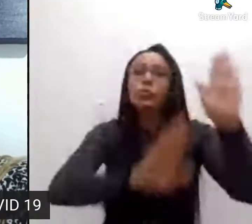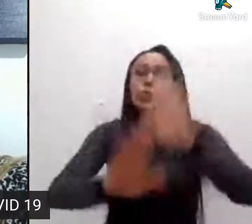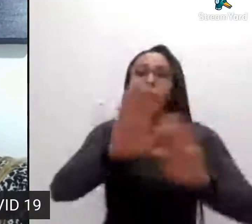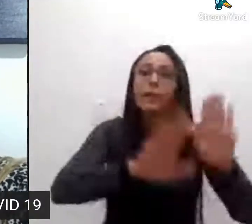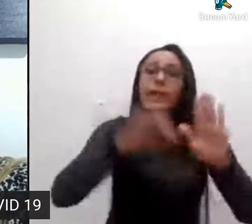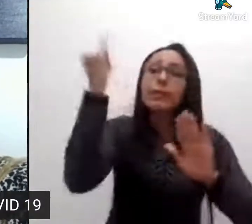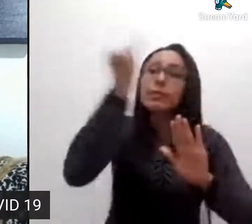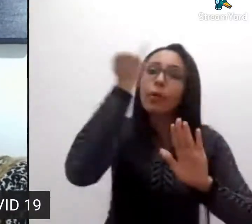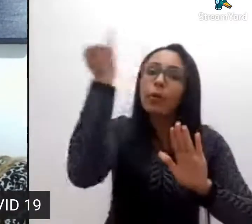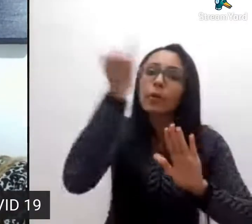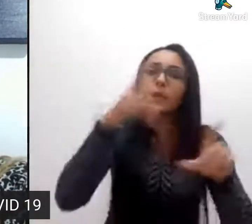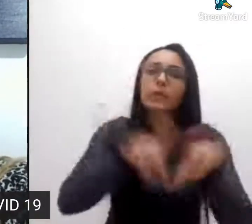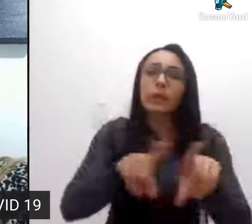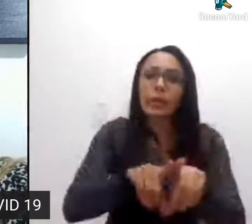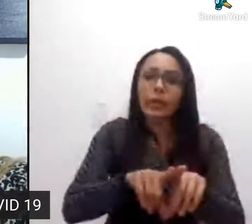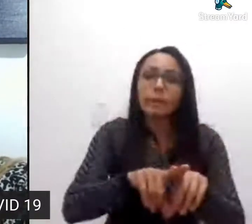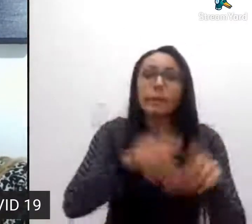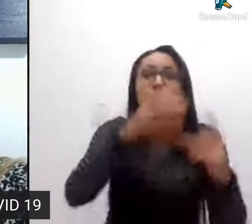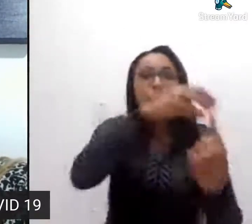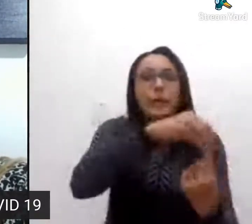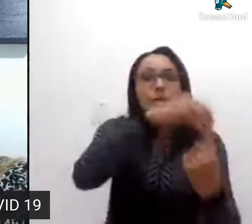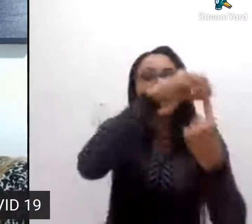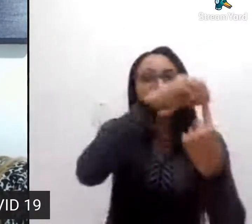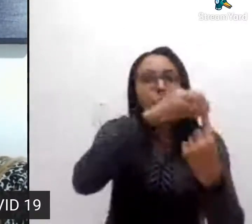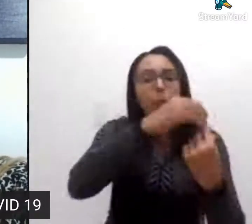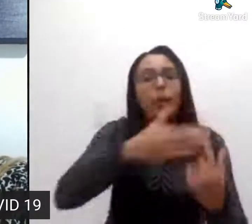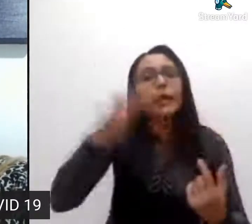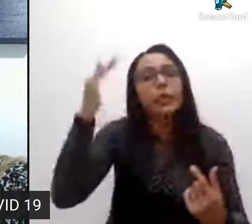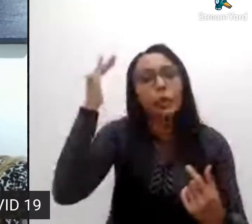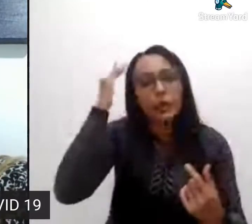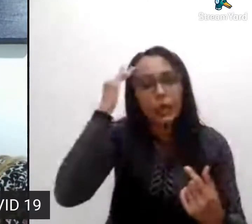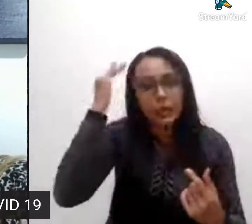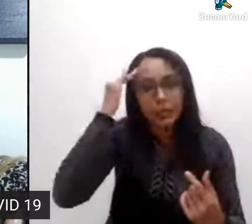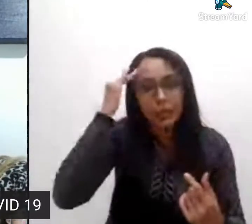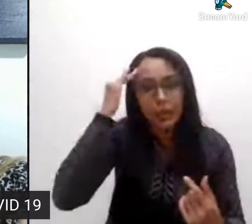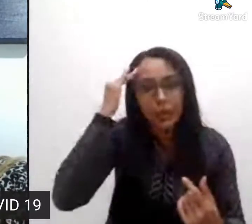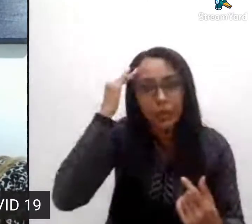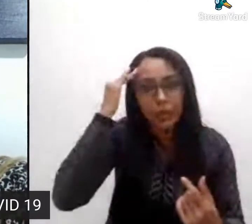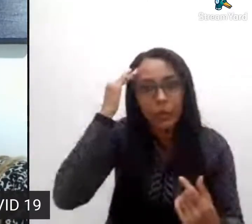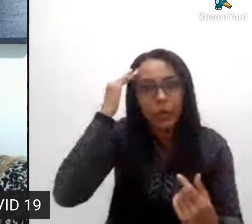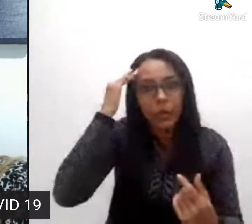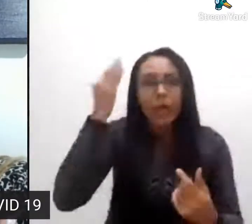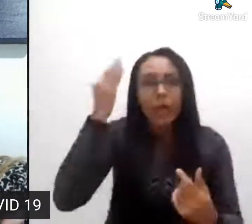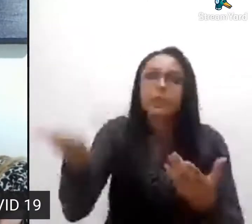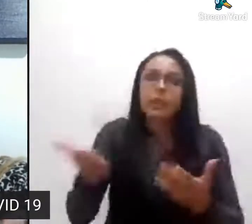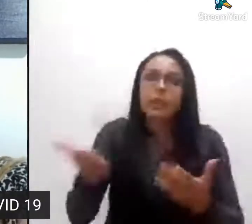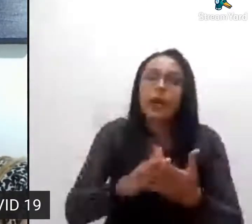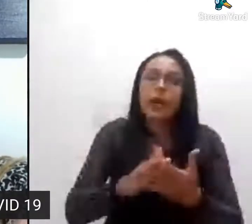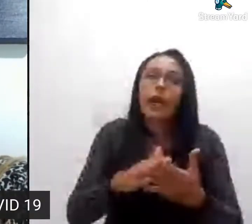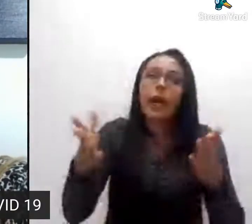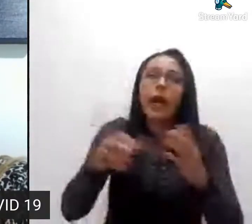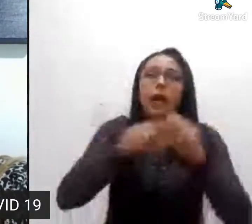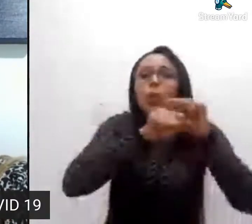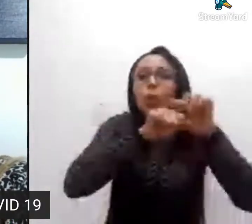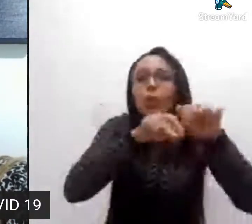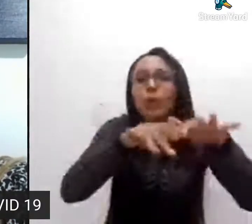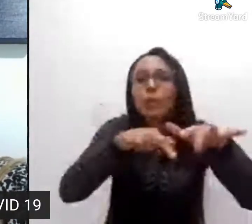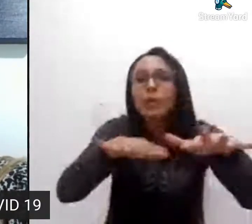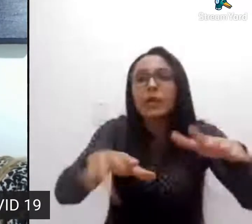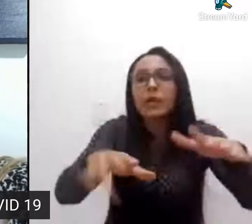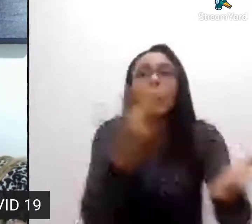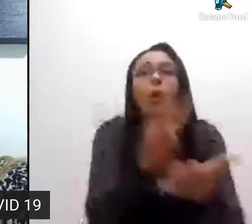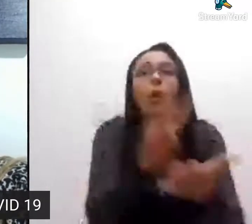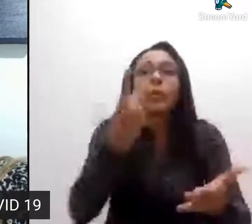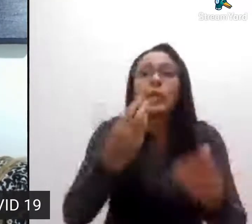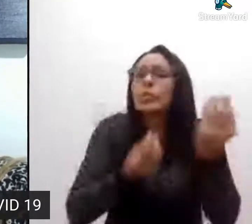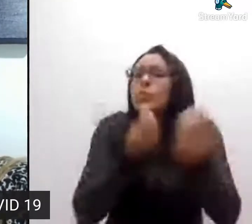e, principalmente, a compreensão e o entendimento de como se dá a contaminação, do que pode ser feito para evitá-la